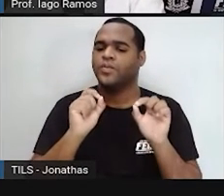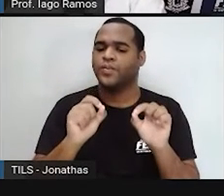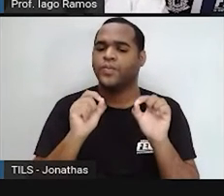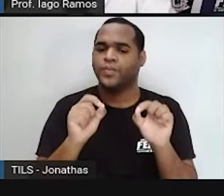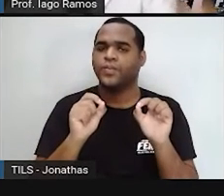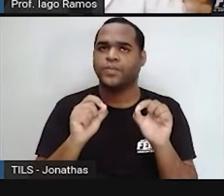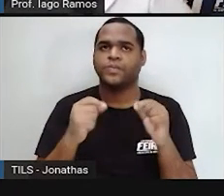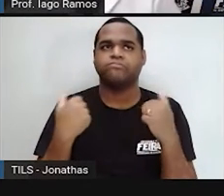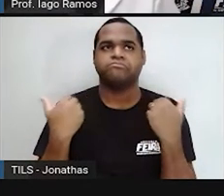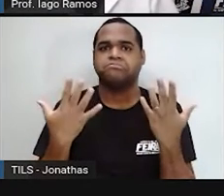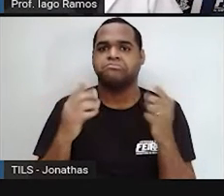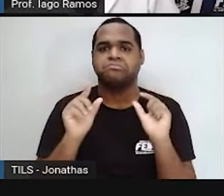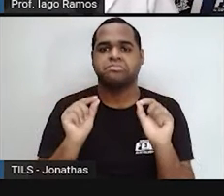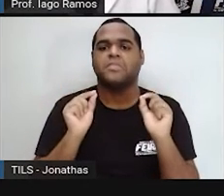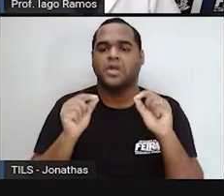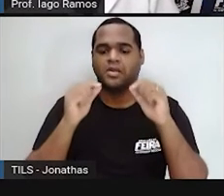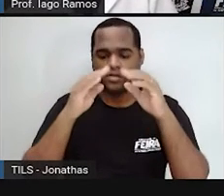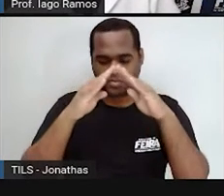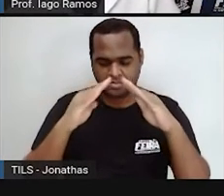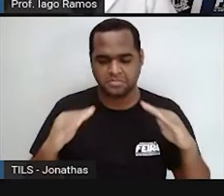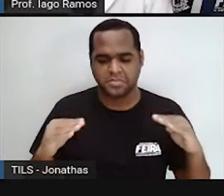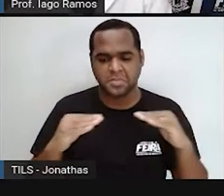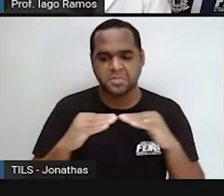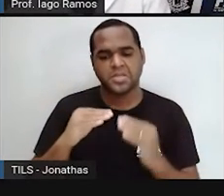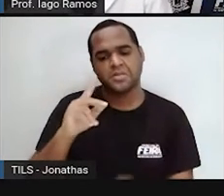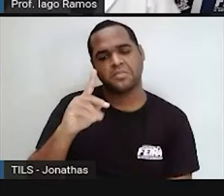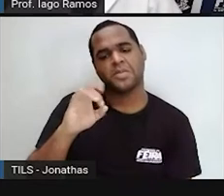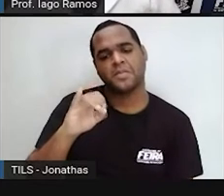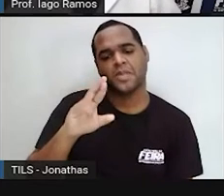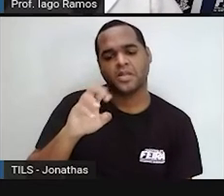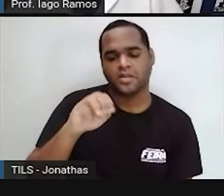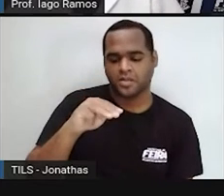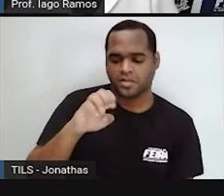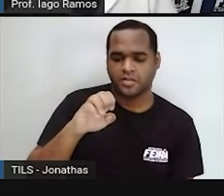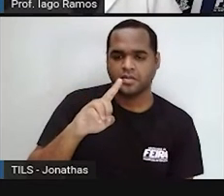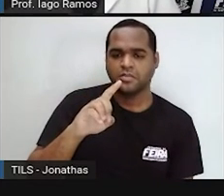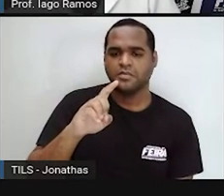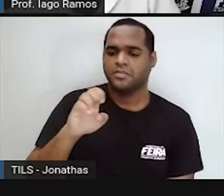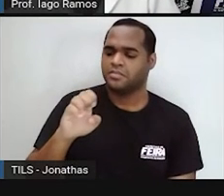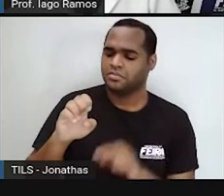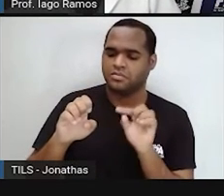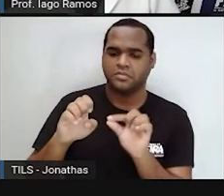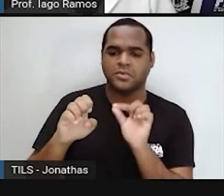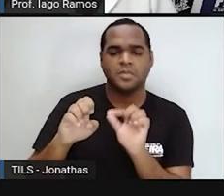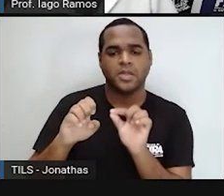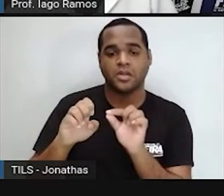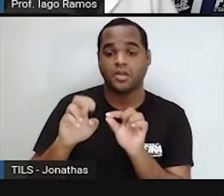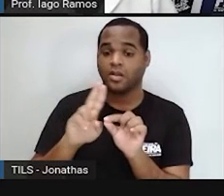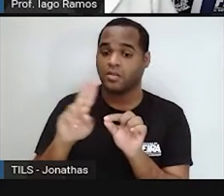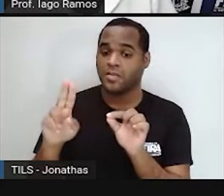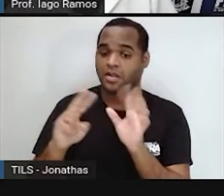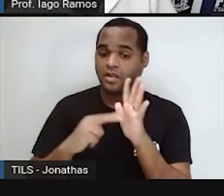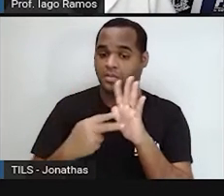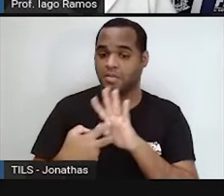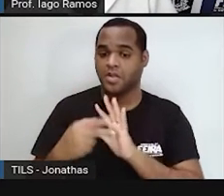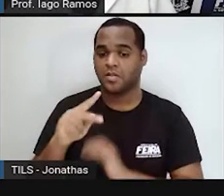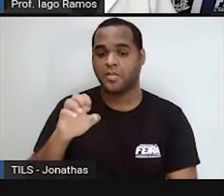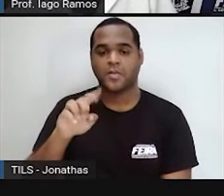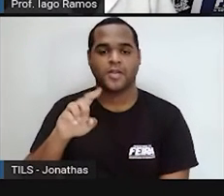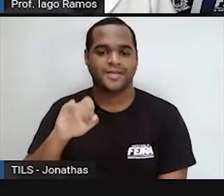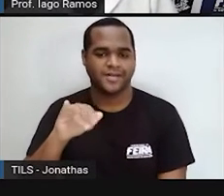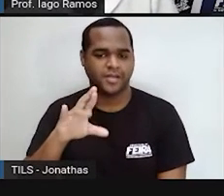O que é uma pirâmide afinal de contas tá uma pirâmide é um poliedro certo e poliedro